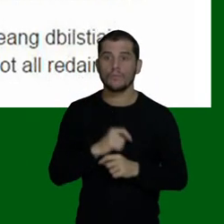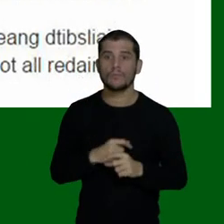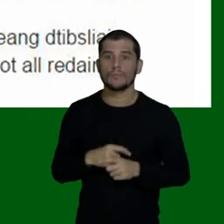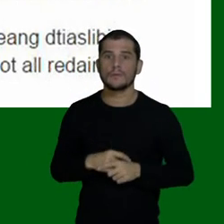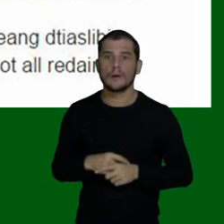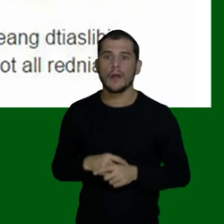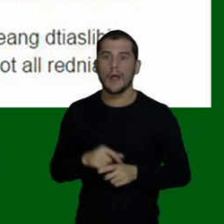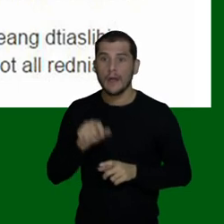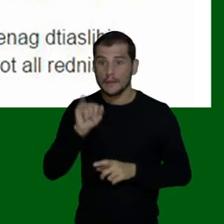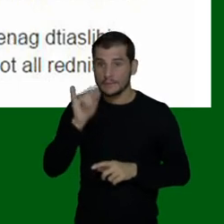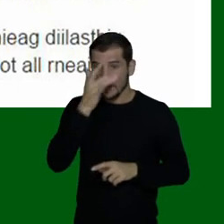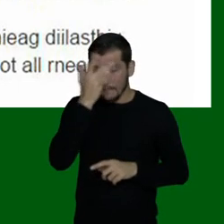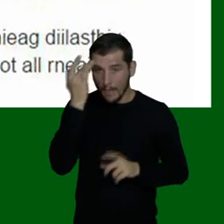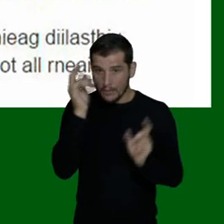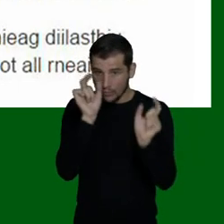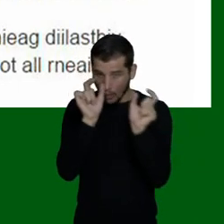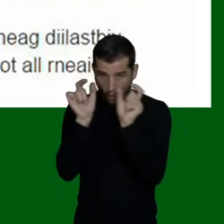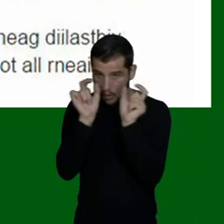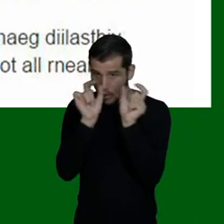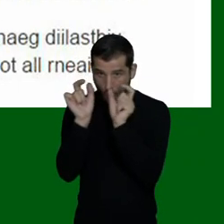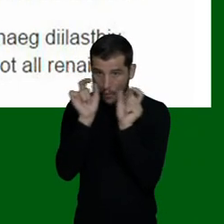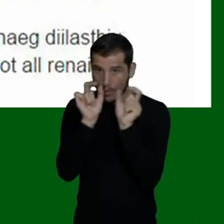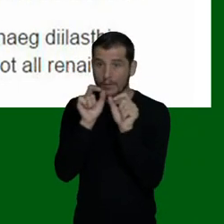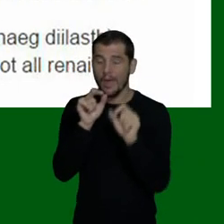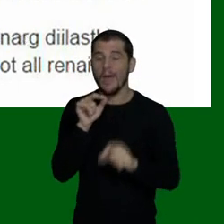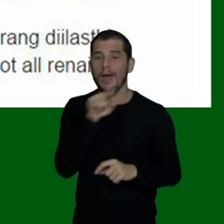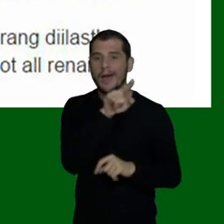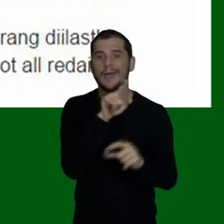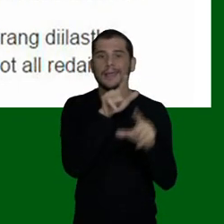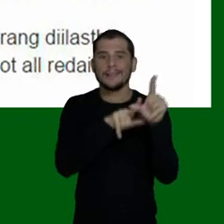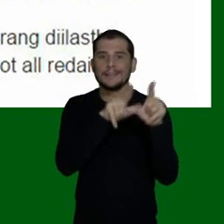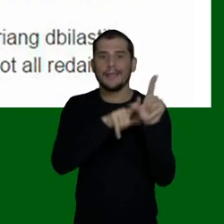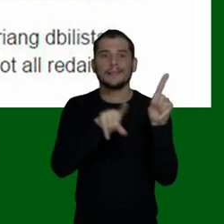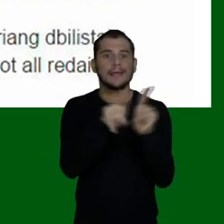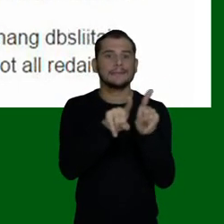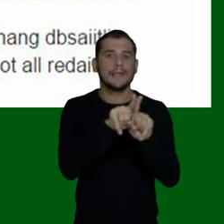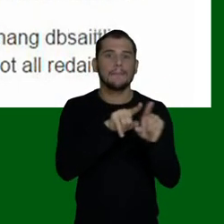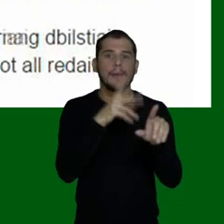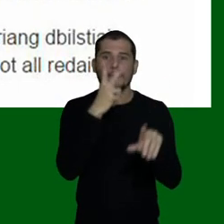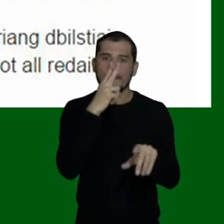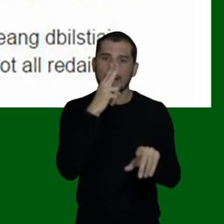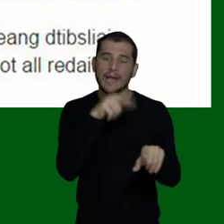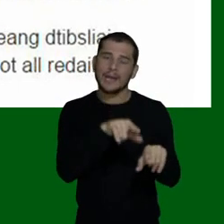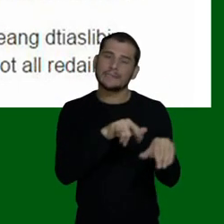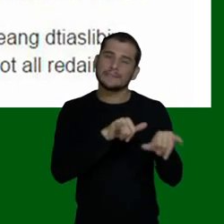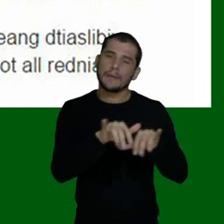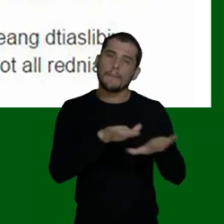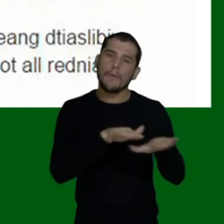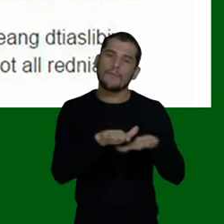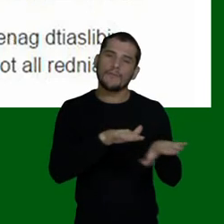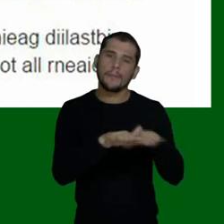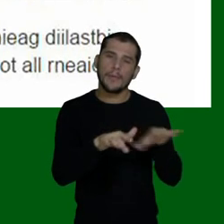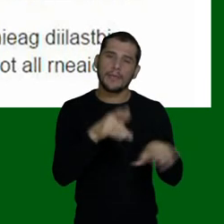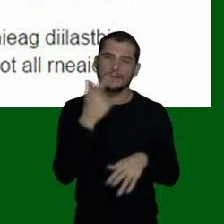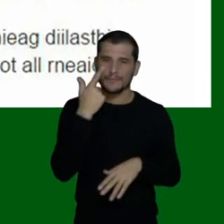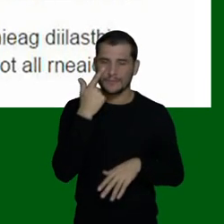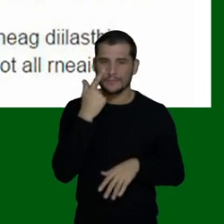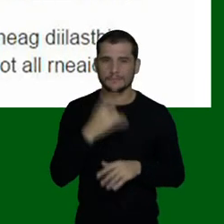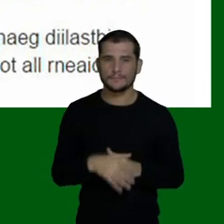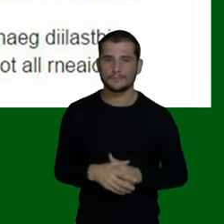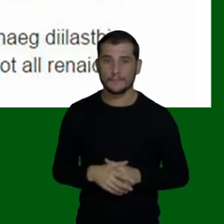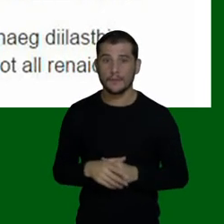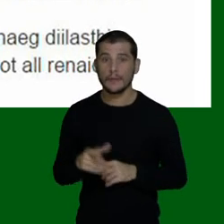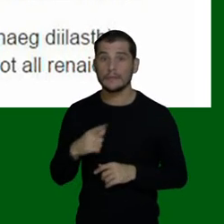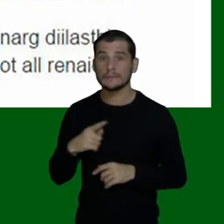letrinhas realmente pulam e dançam né então vocês estão vendo todas as né eles trocam e eles e tem um exame que é o